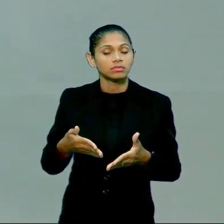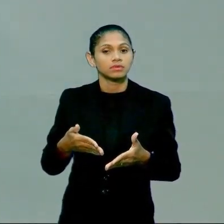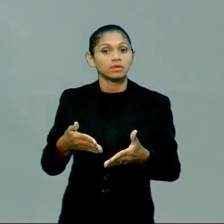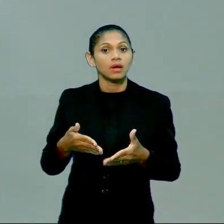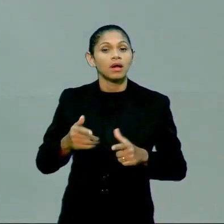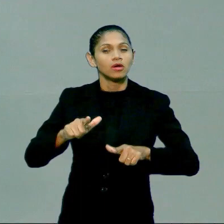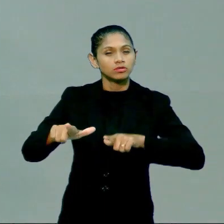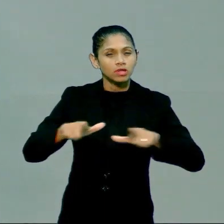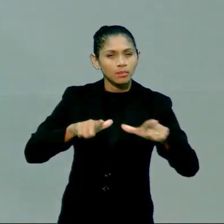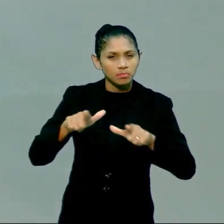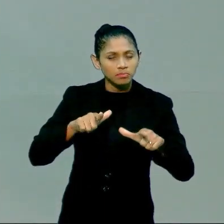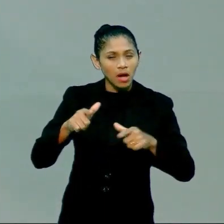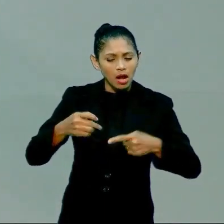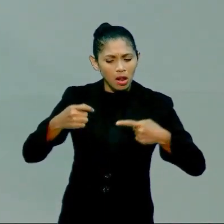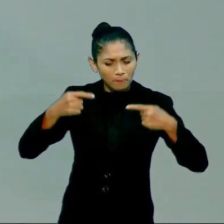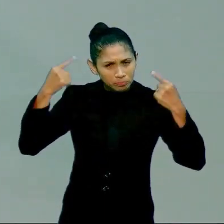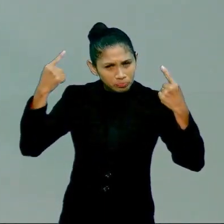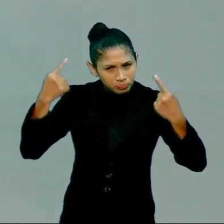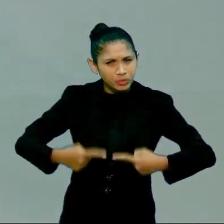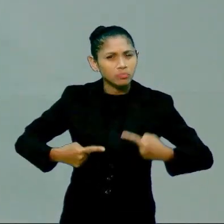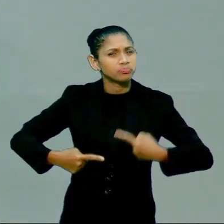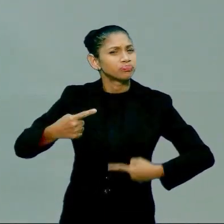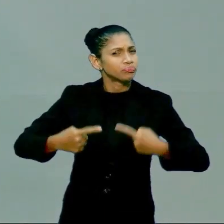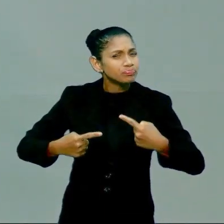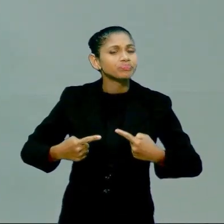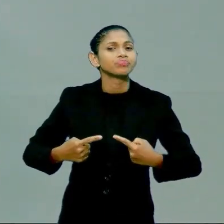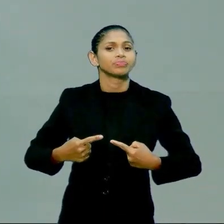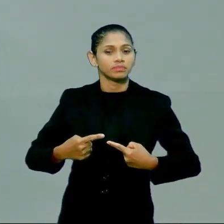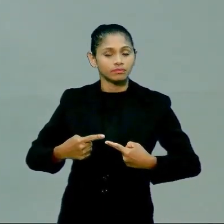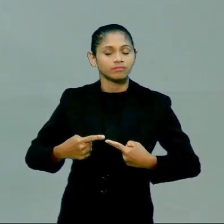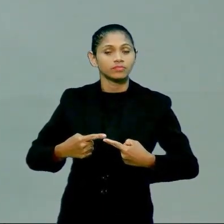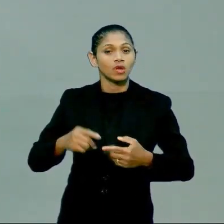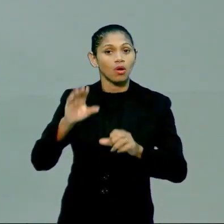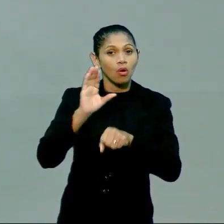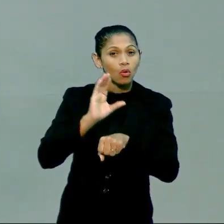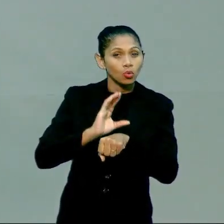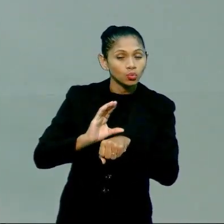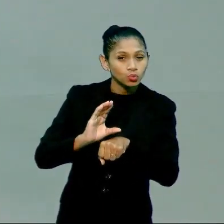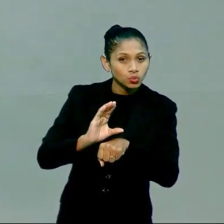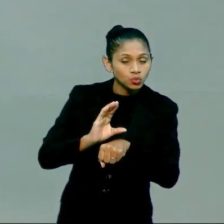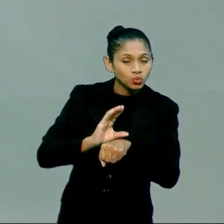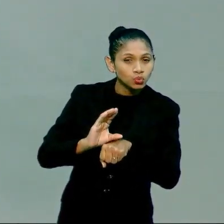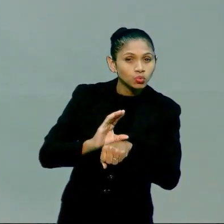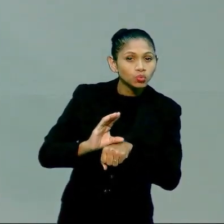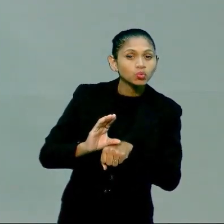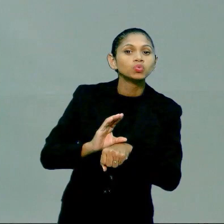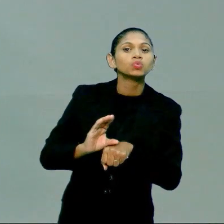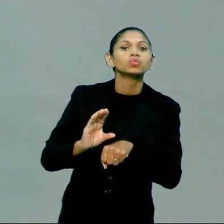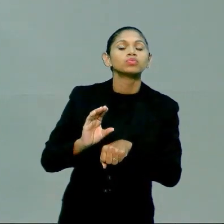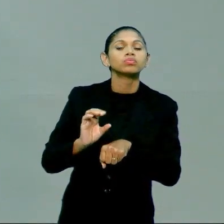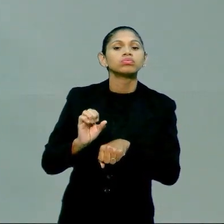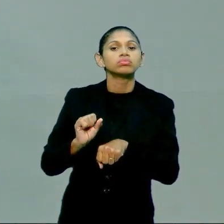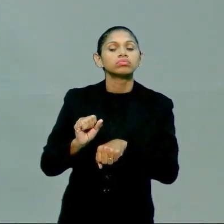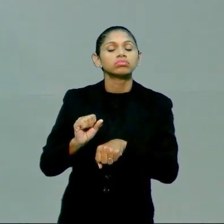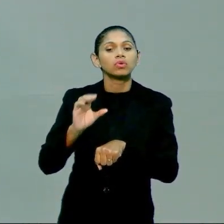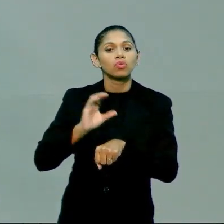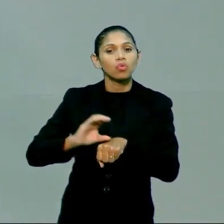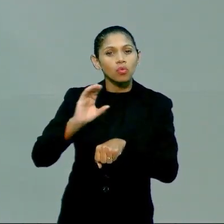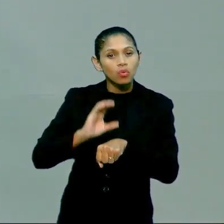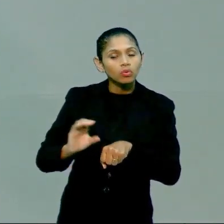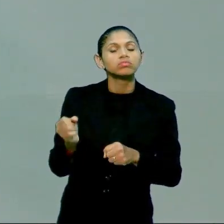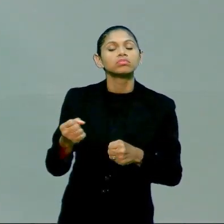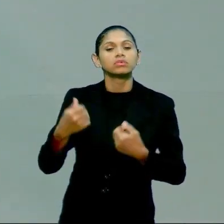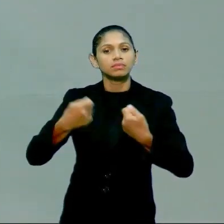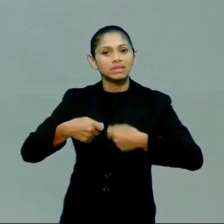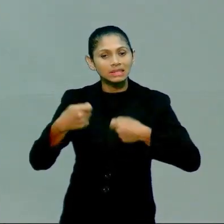está competitivo, também os cursos, né, que vocês pretendem fazer aí na vida de vocês, cada